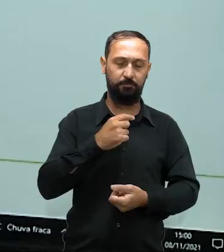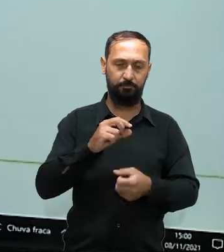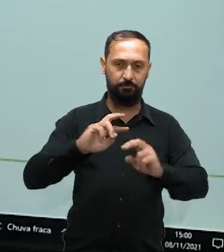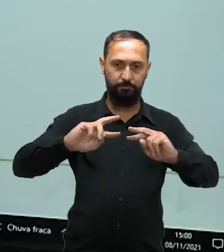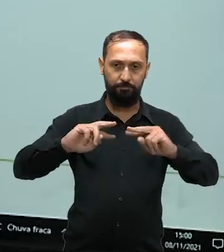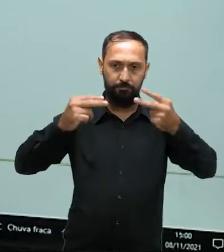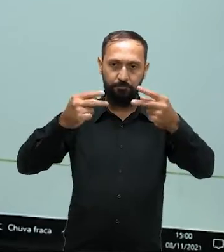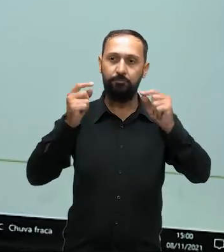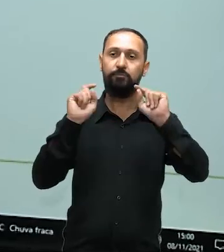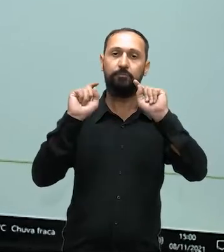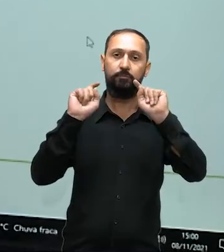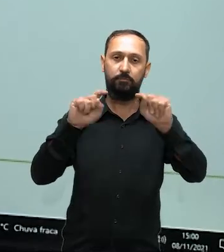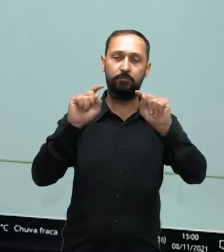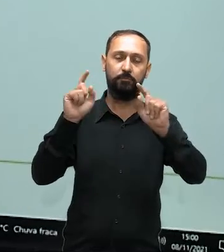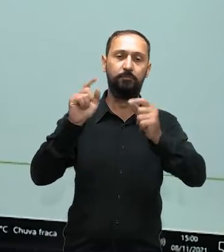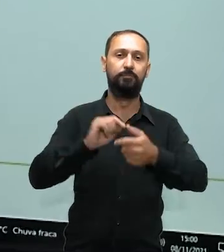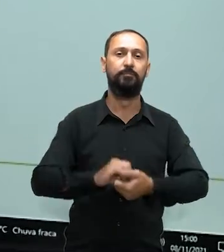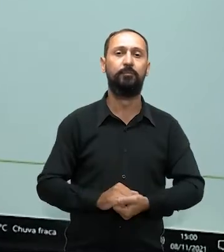o link para a carta de serviços.